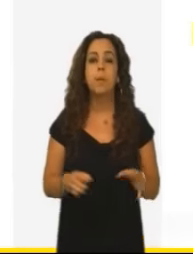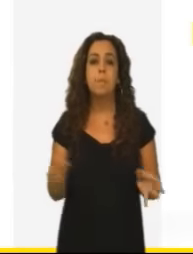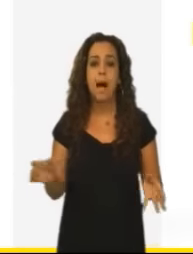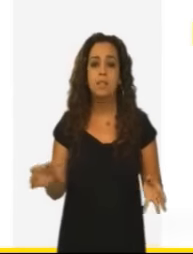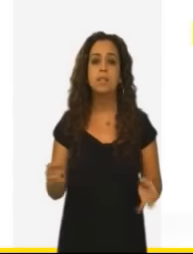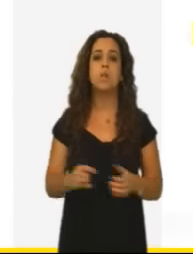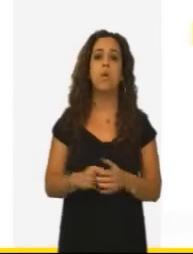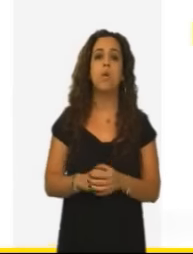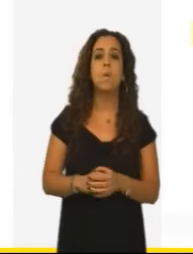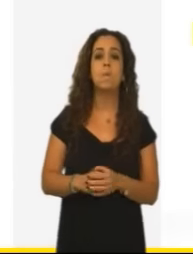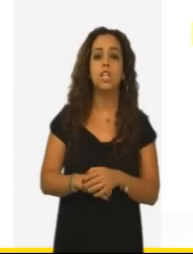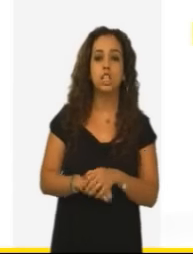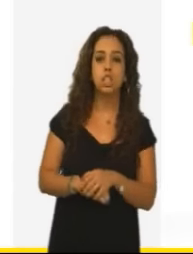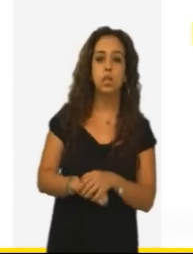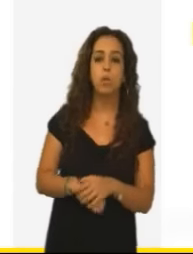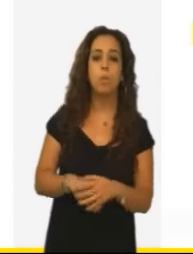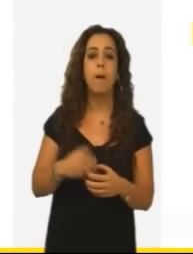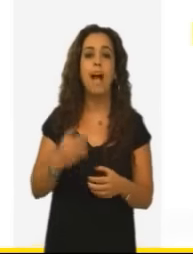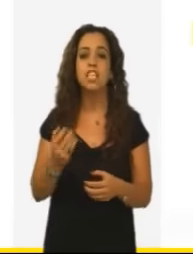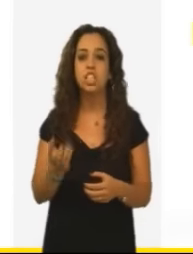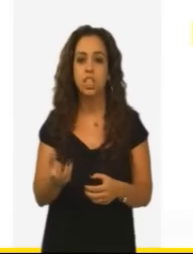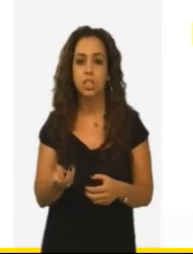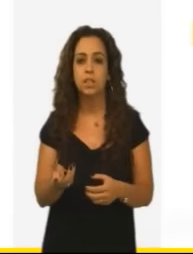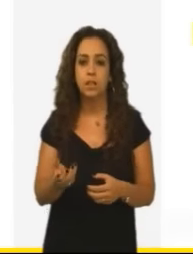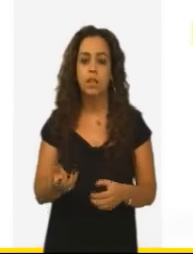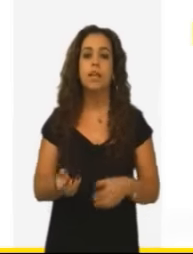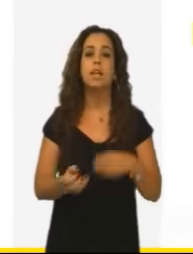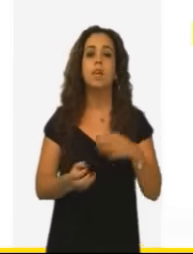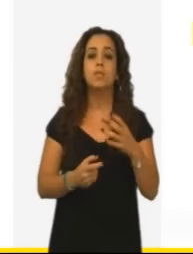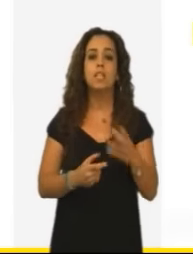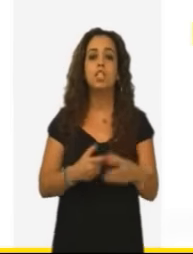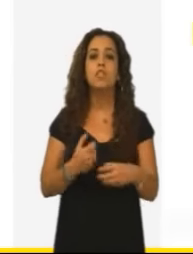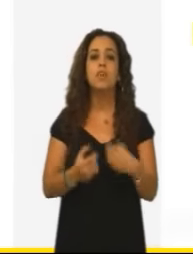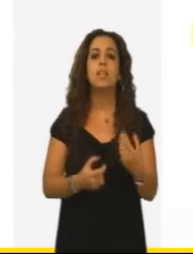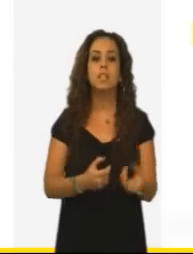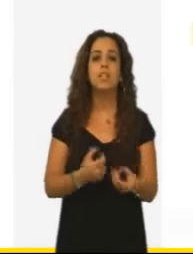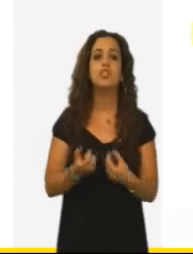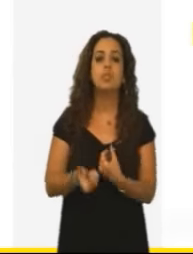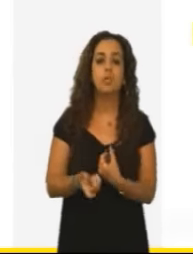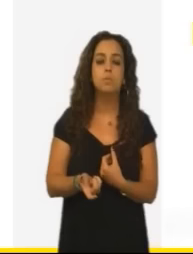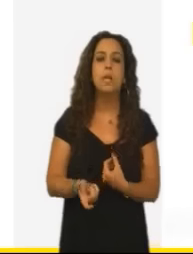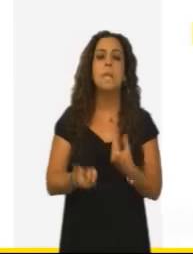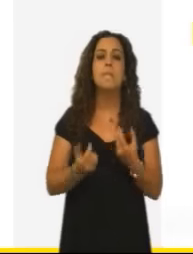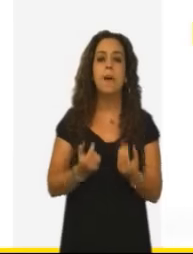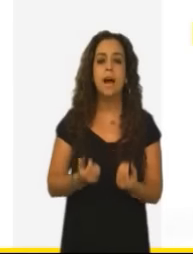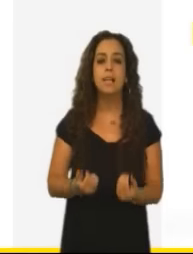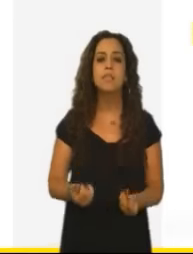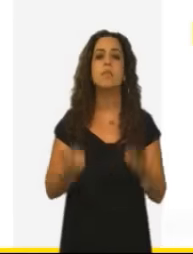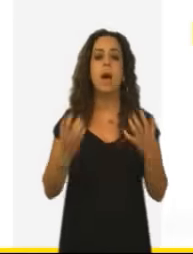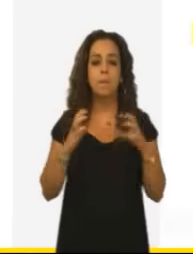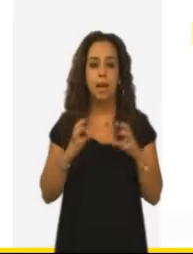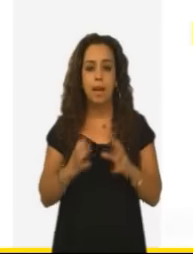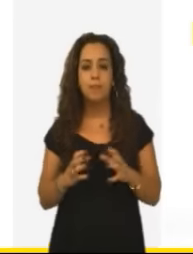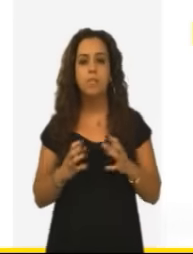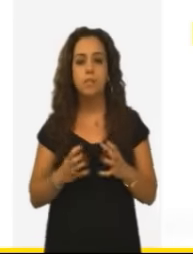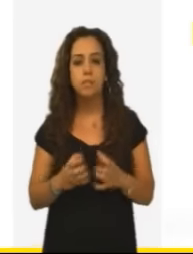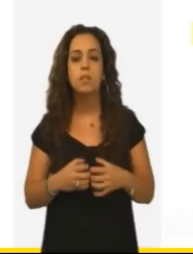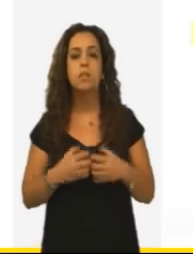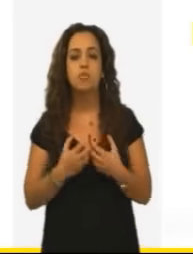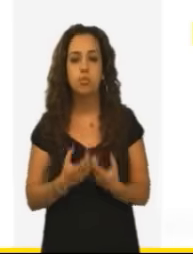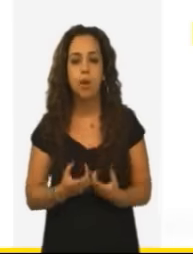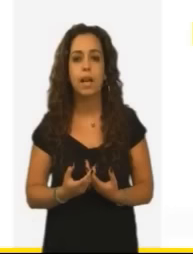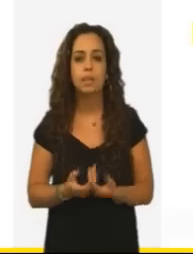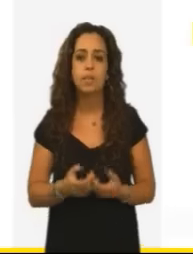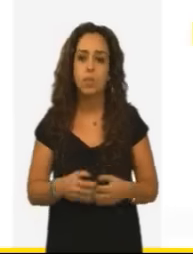exemplo, paz ou pach ou paix, eu vou ter diferenças de som, mas a palavra em